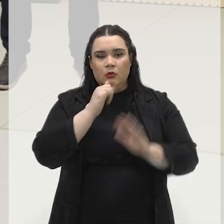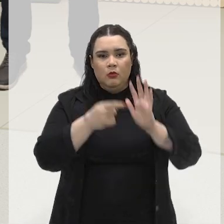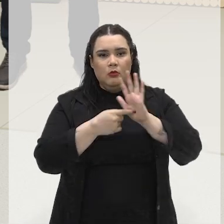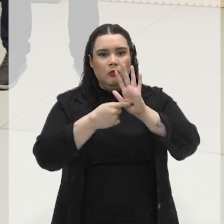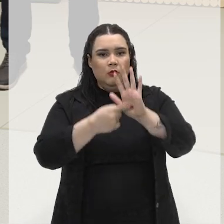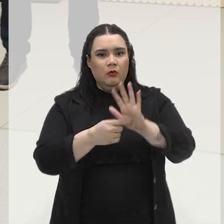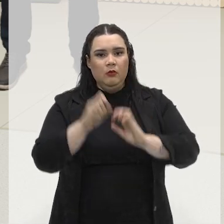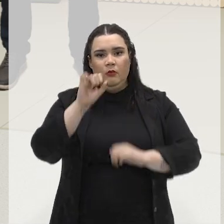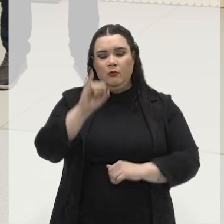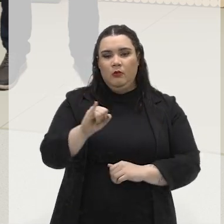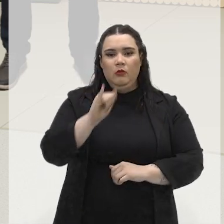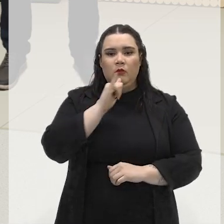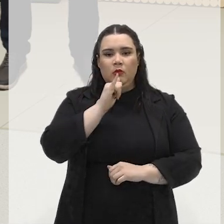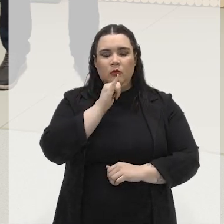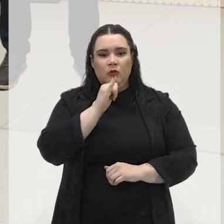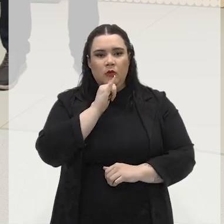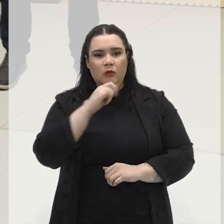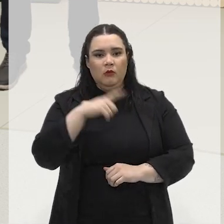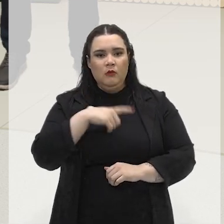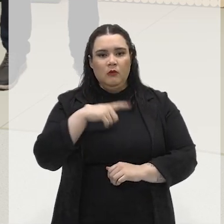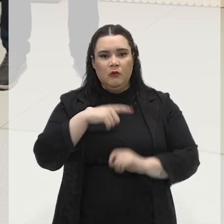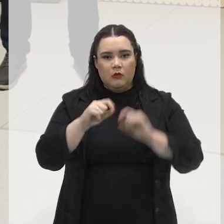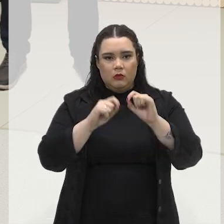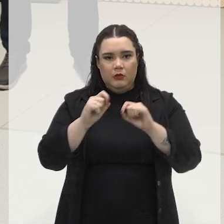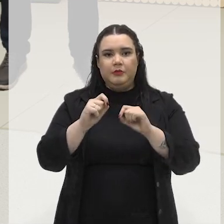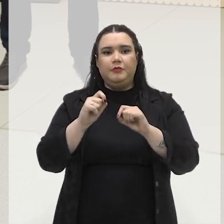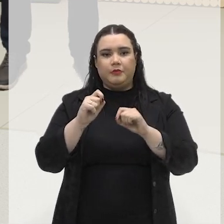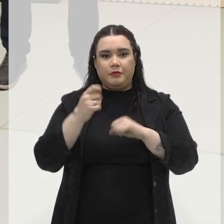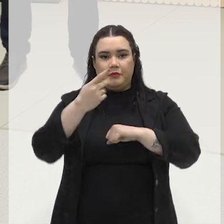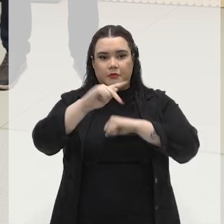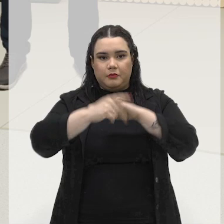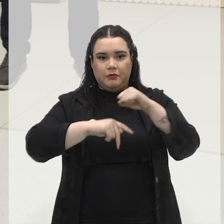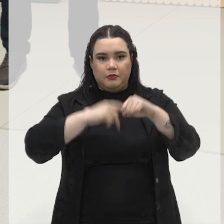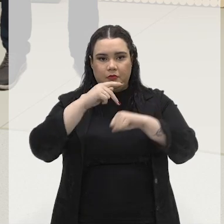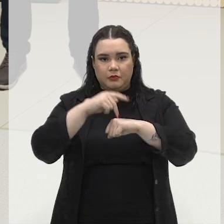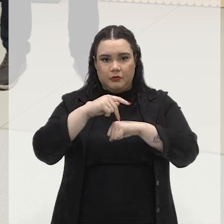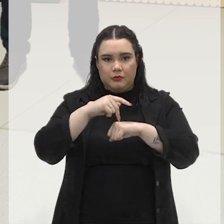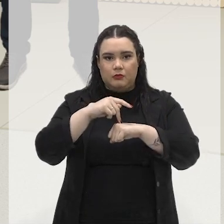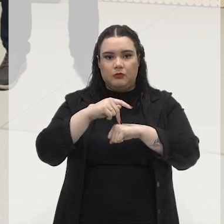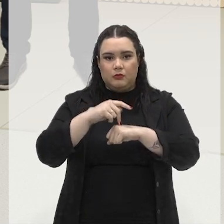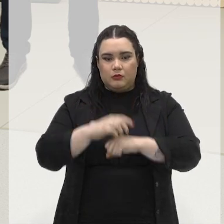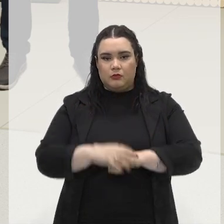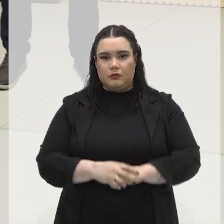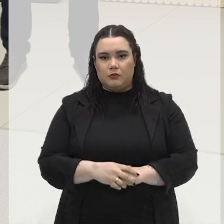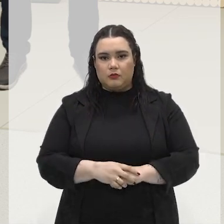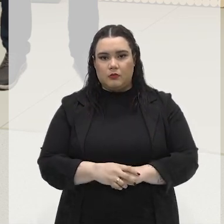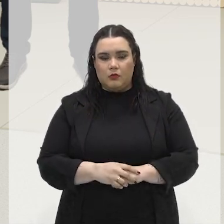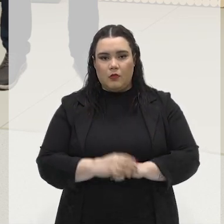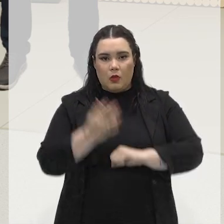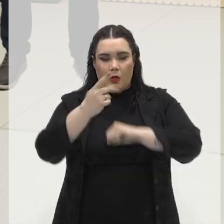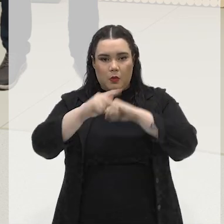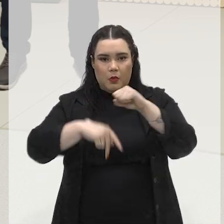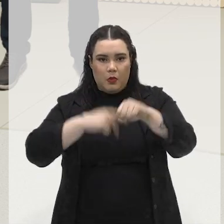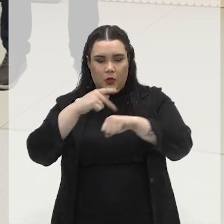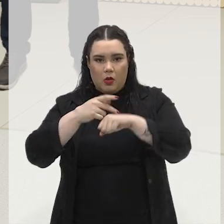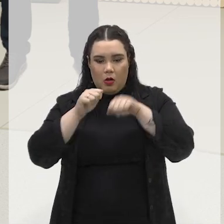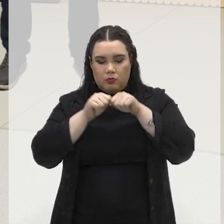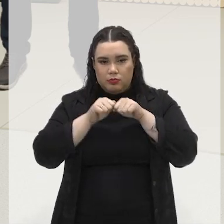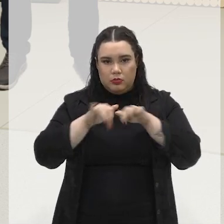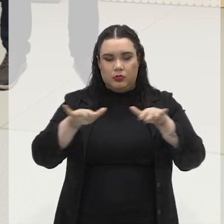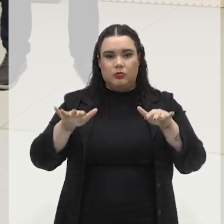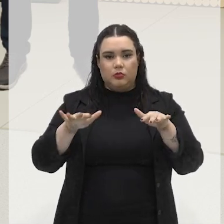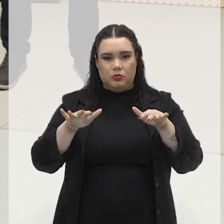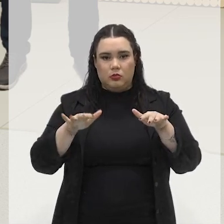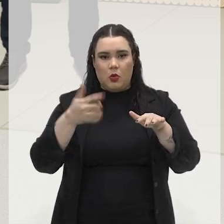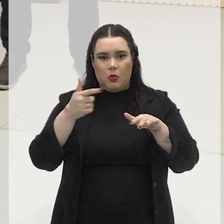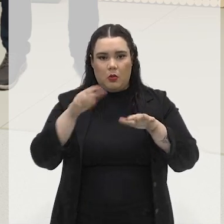acontecer se eu, por exemplo, jogar aqui o próton, ó, e aí ele vai atingir vários outros. Eu vou colocar